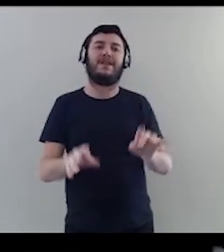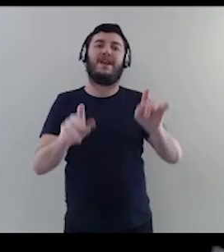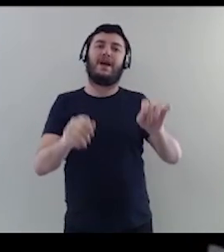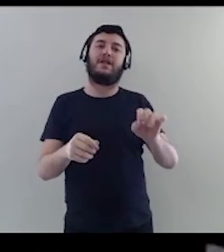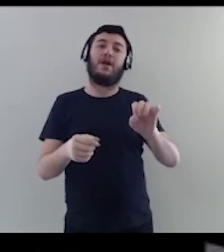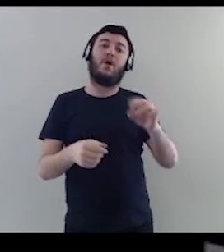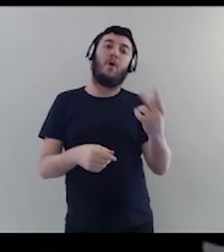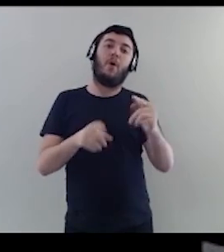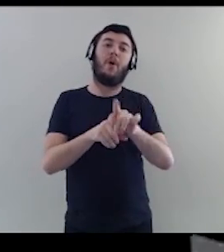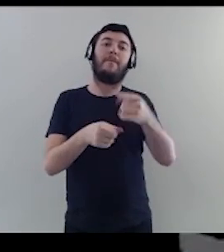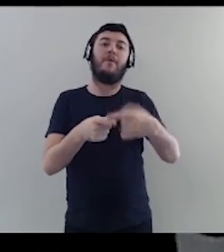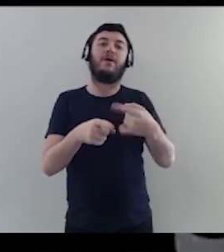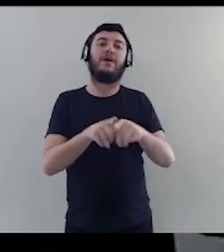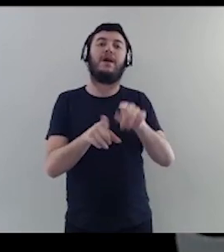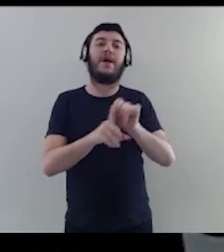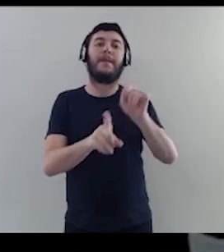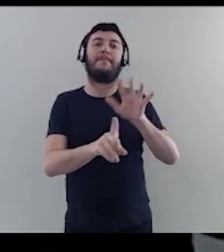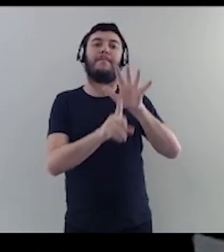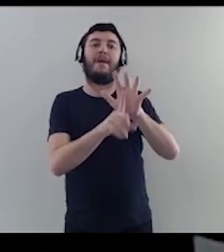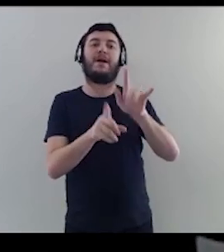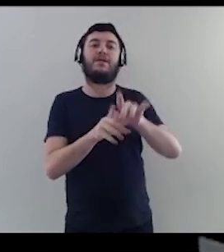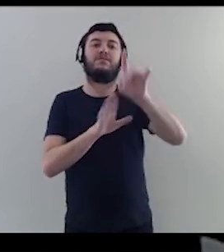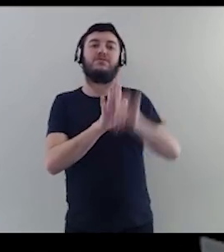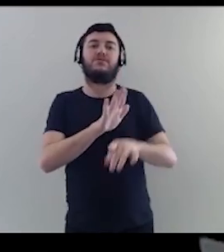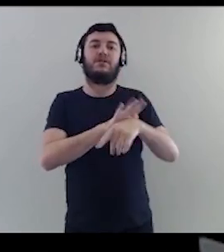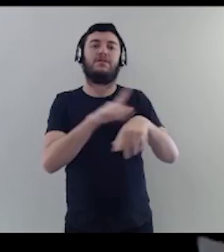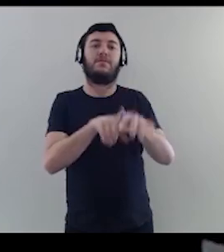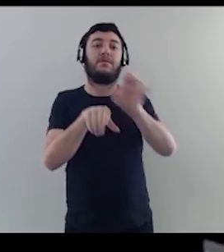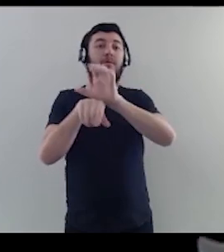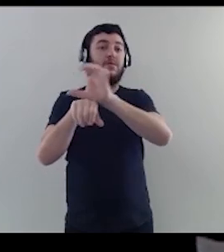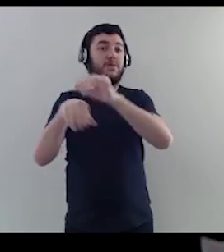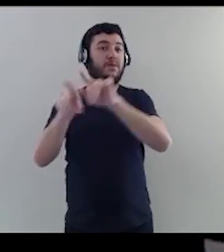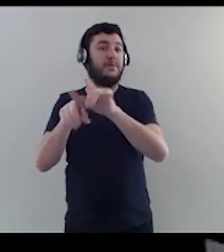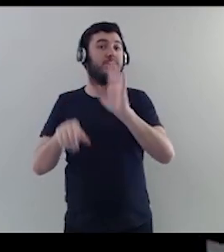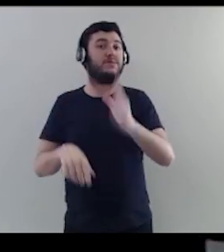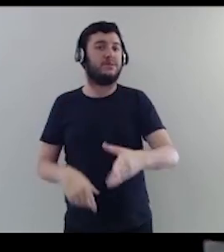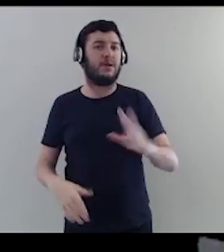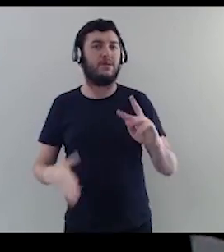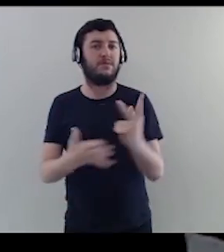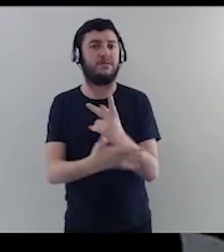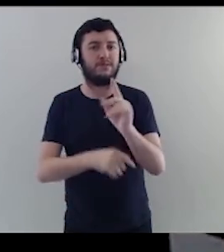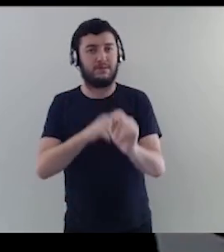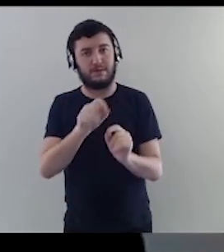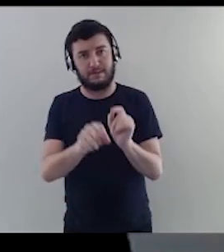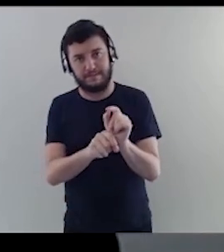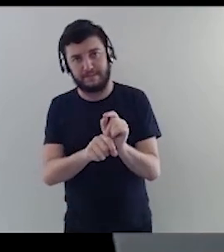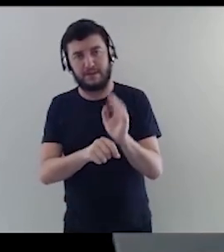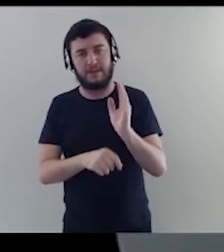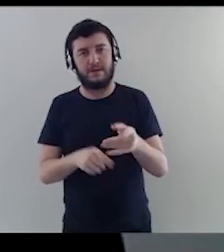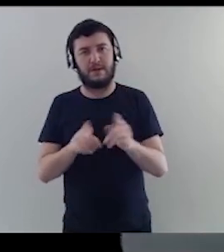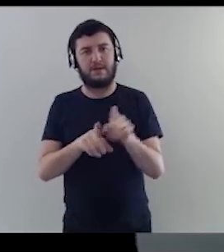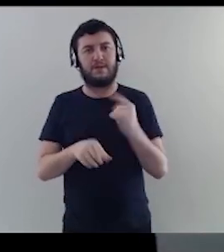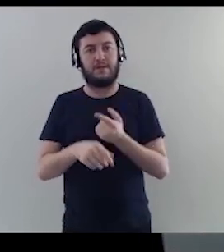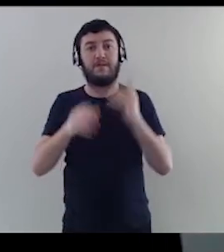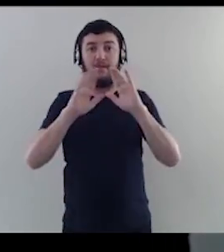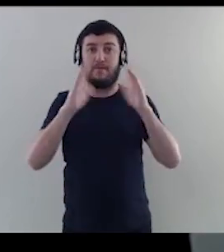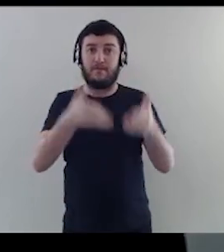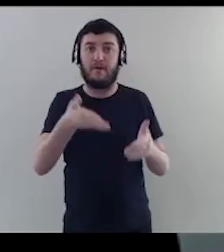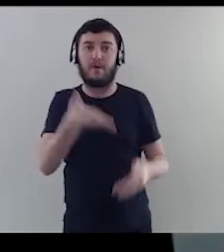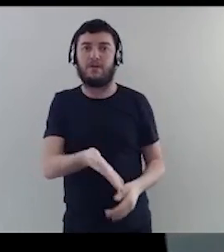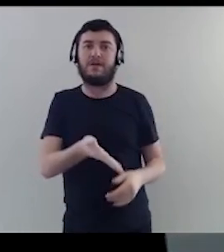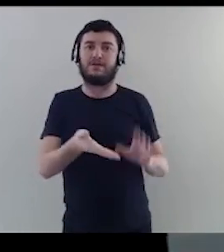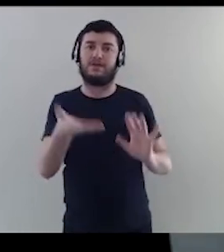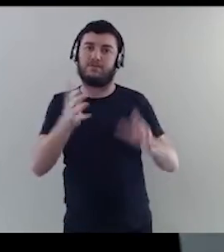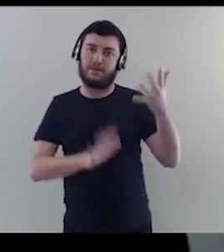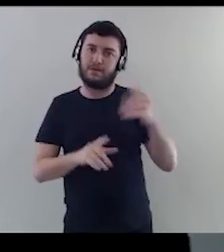direito subconstitucional, o que significa que fez um chute para uma bancada lateral. E mesmo que